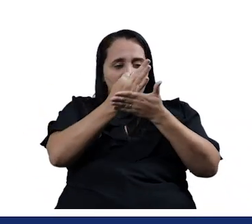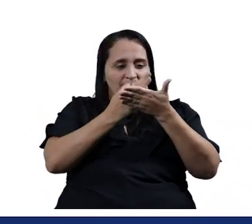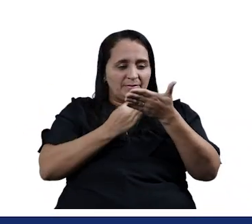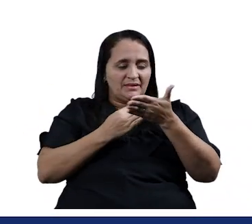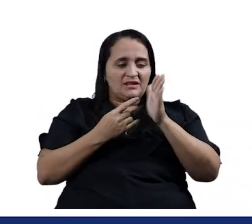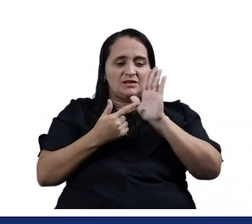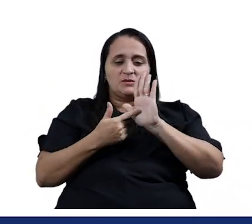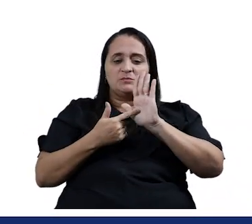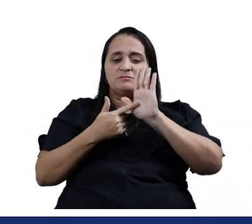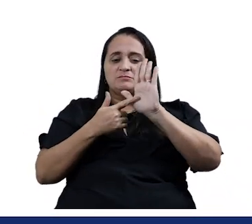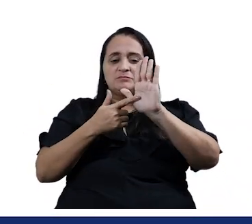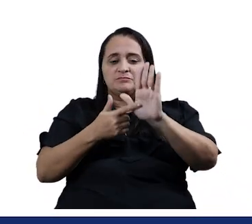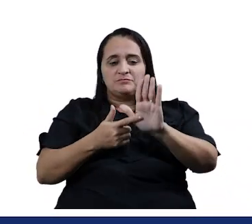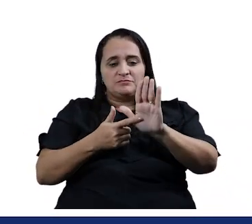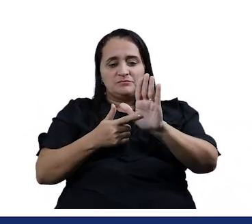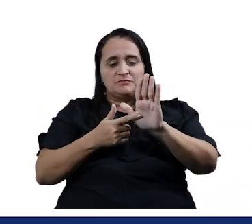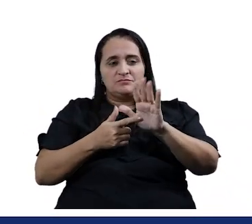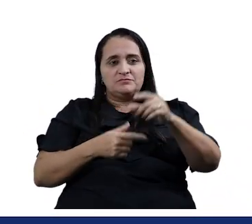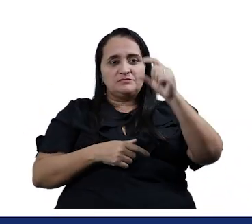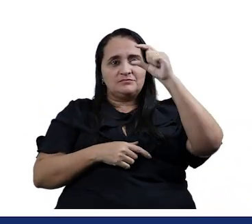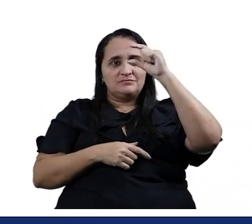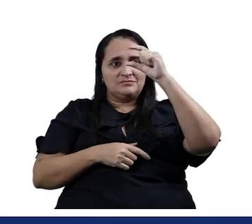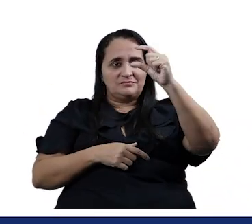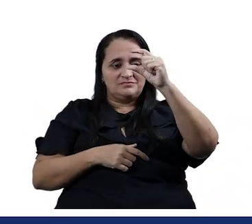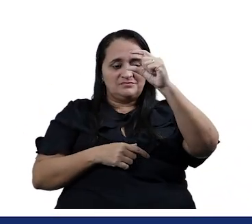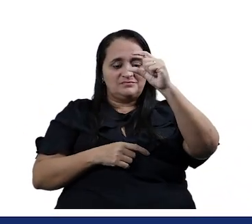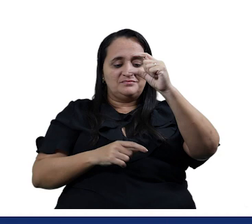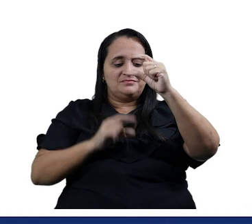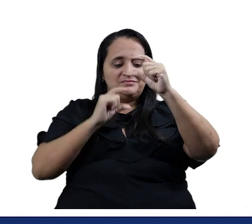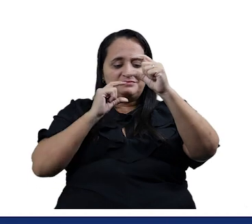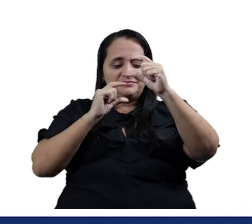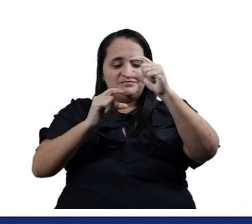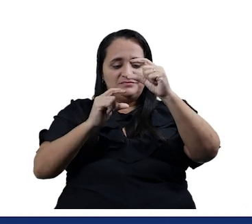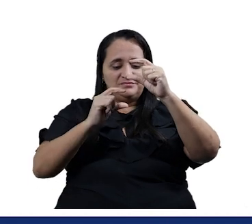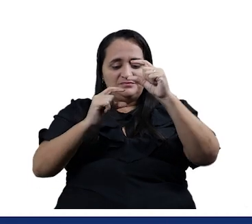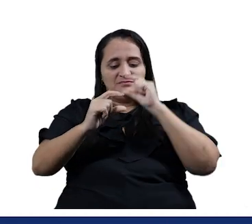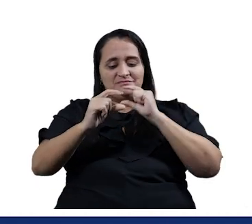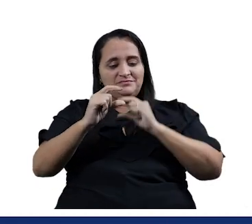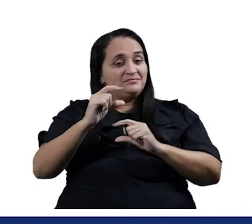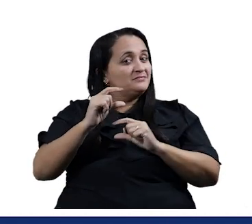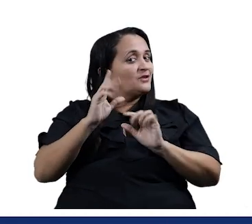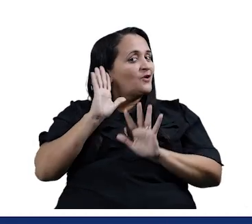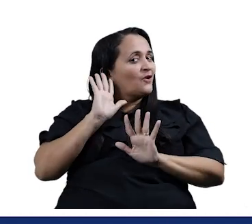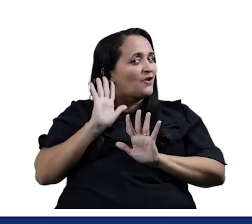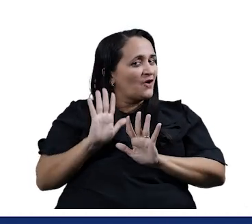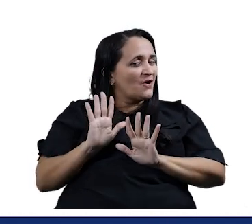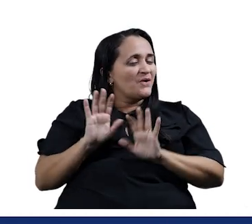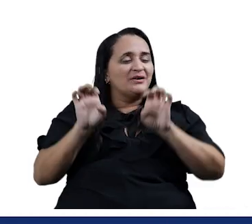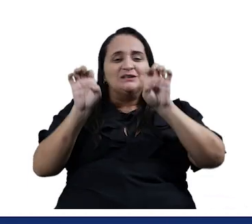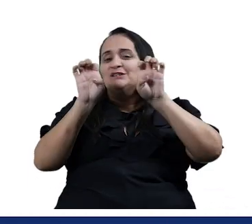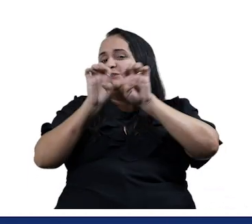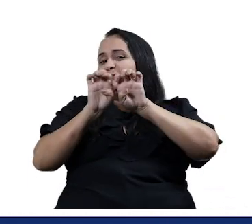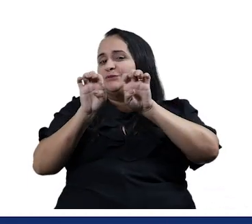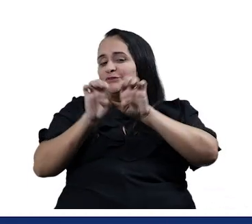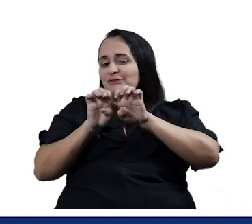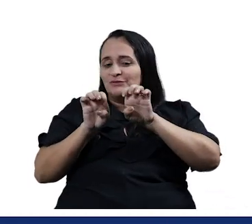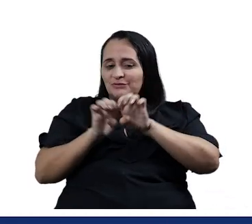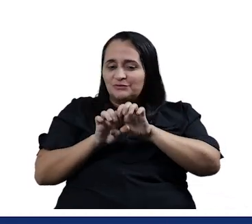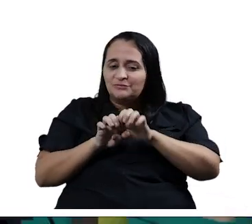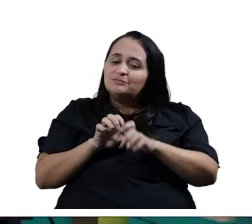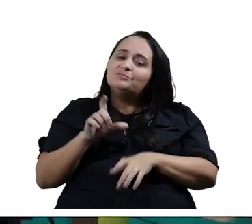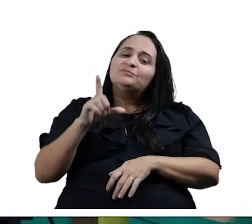texto apresenta os bloquinhos aqui, ó. A primeira coisa que a gente observa é a estrutura do